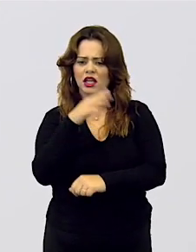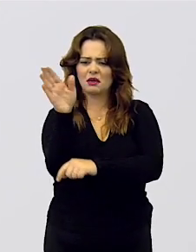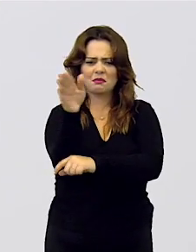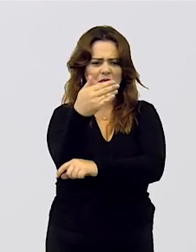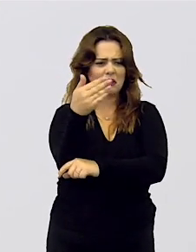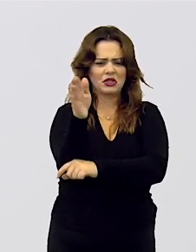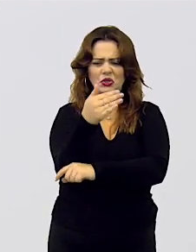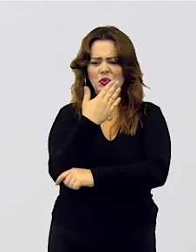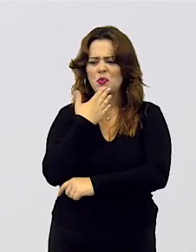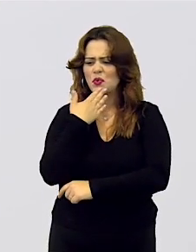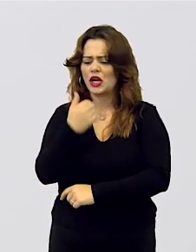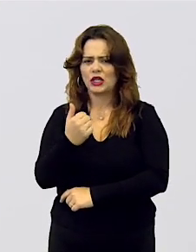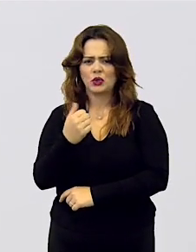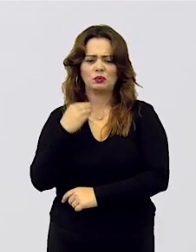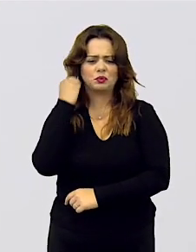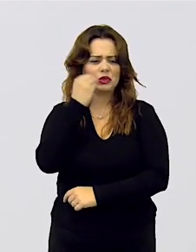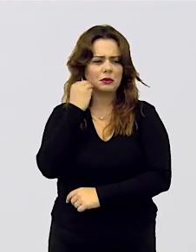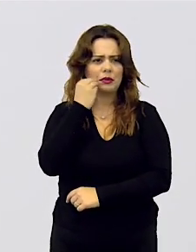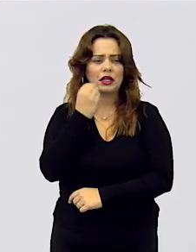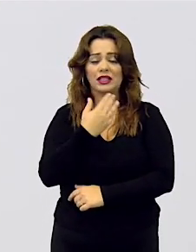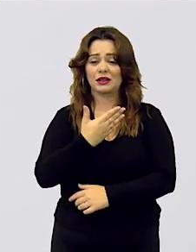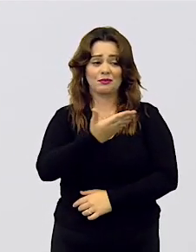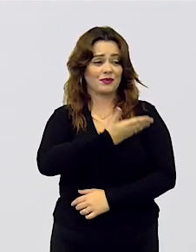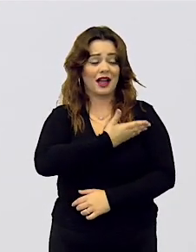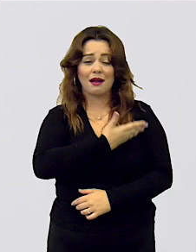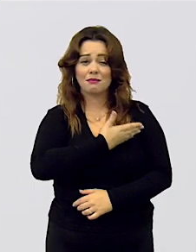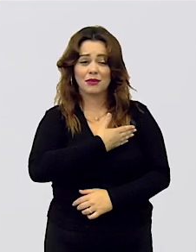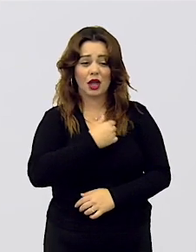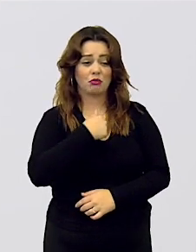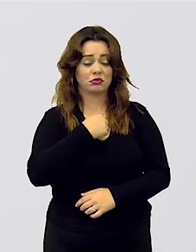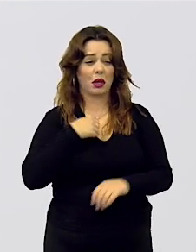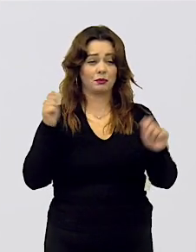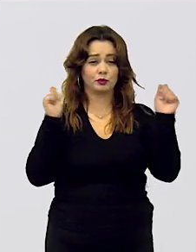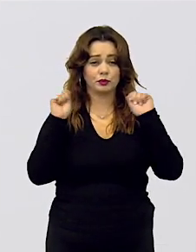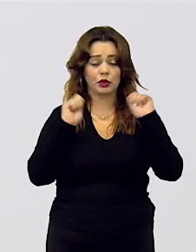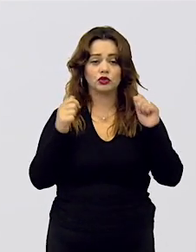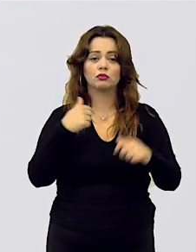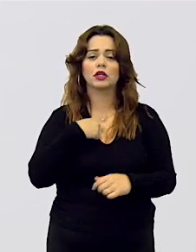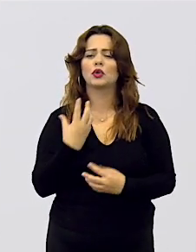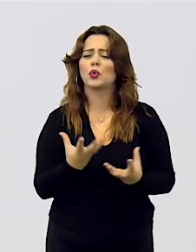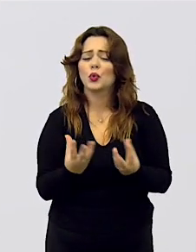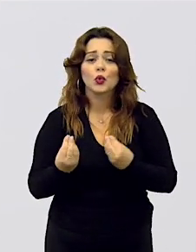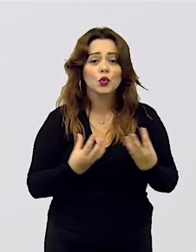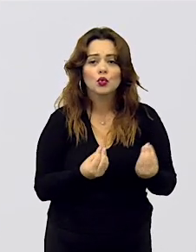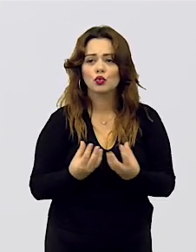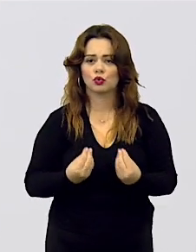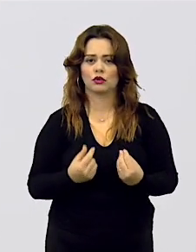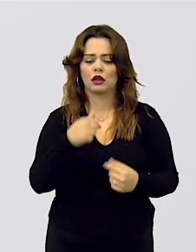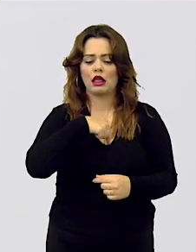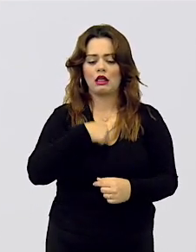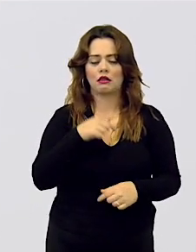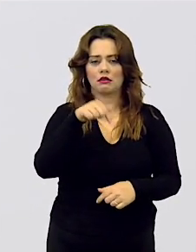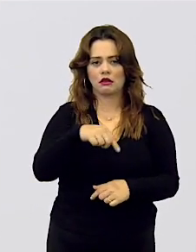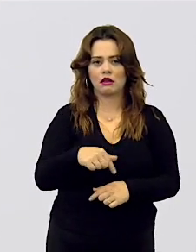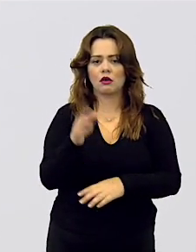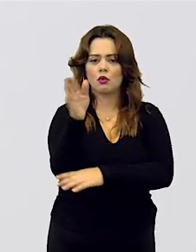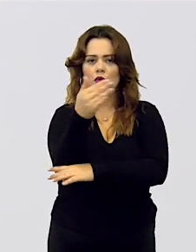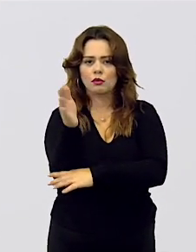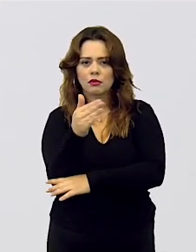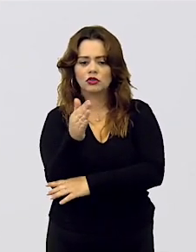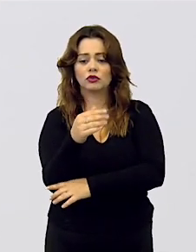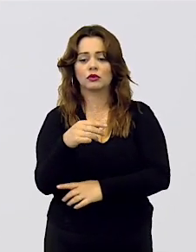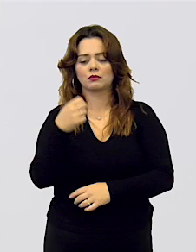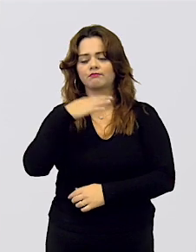experientes da carreira um amigo por quem eu tenho uma grande admiração Embaixador piragipe tarragô que aqui está presente muito obrigado Embaixador